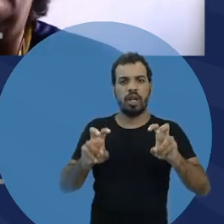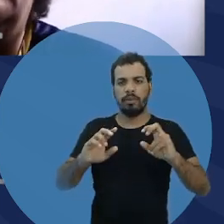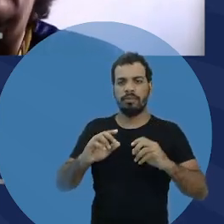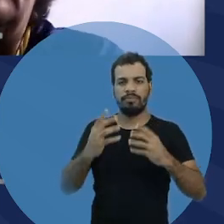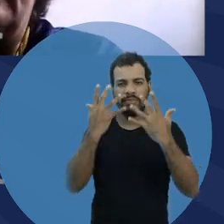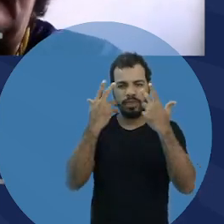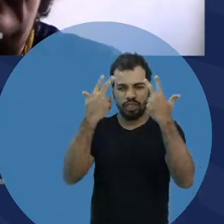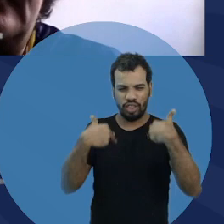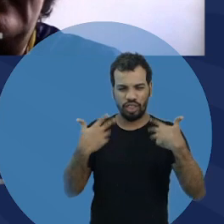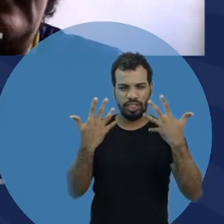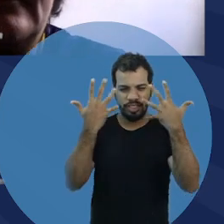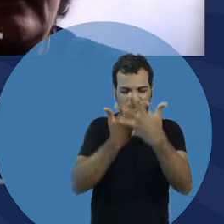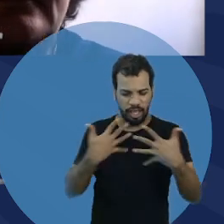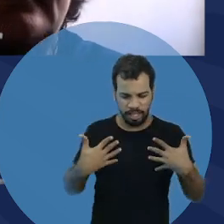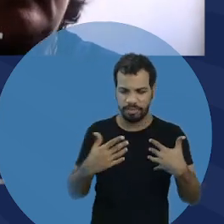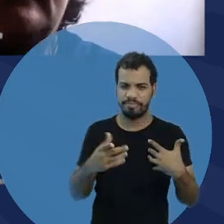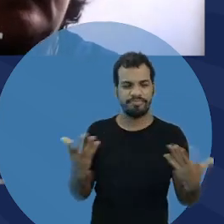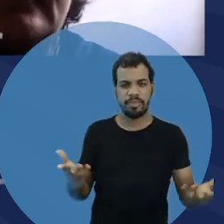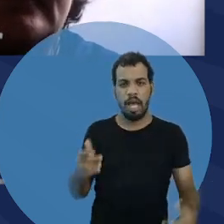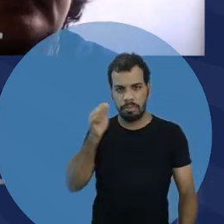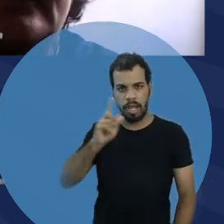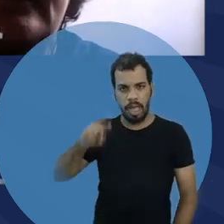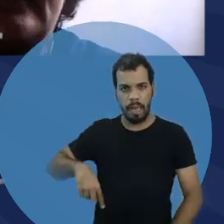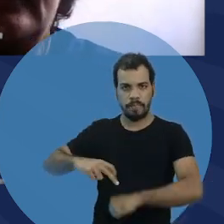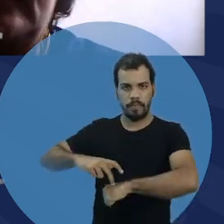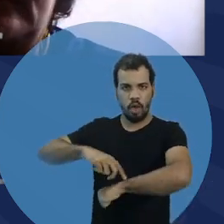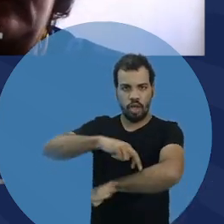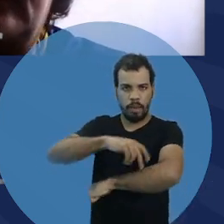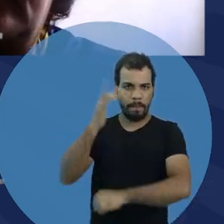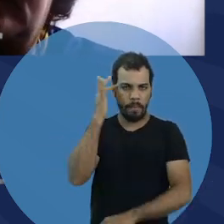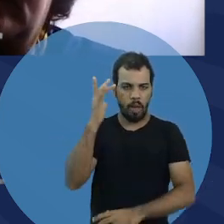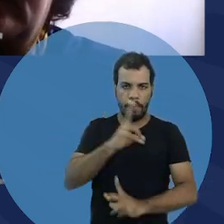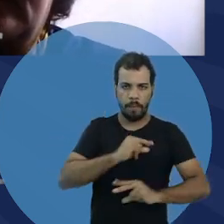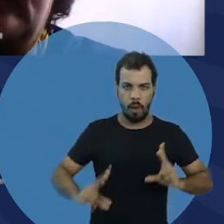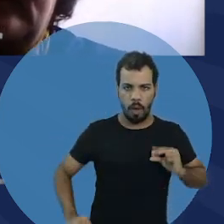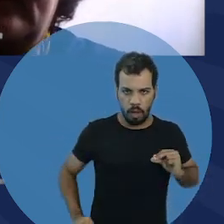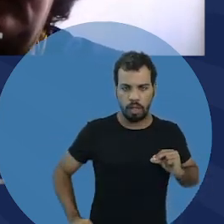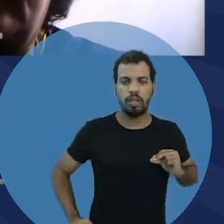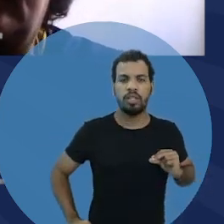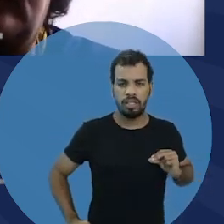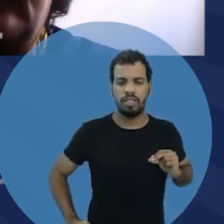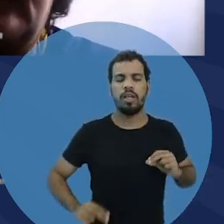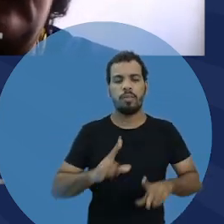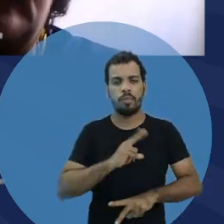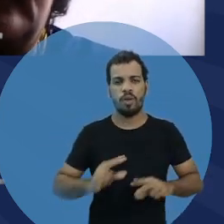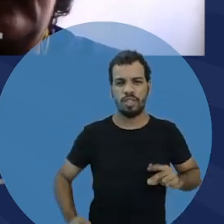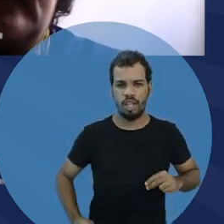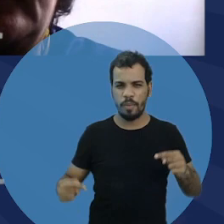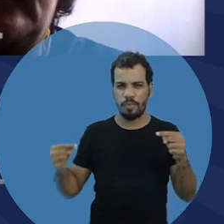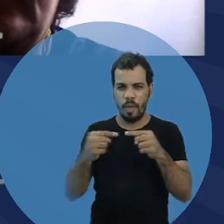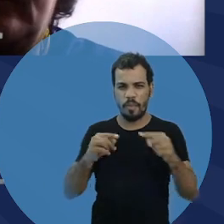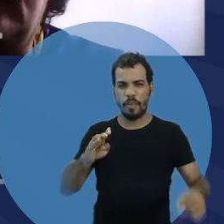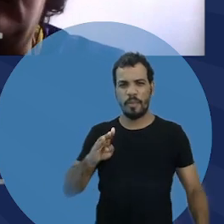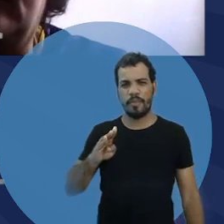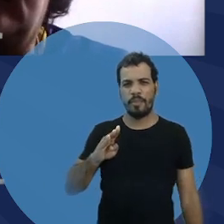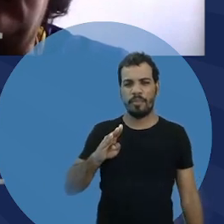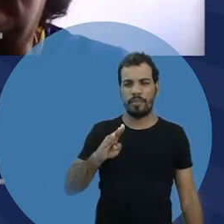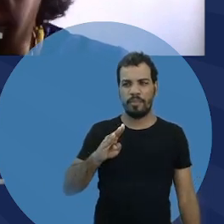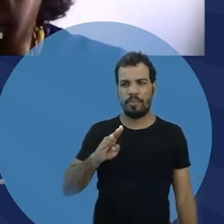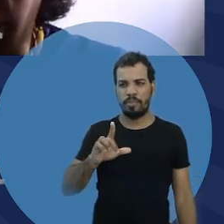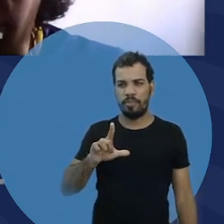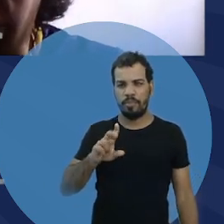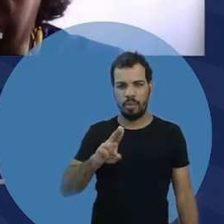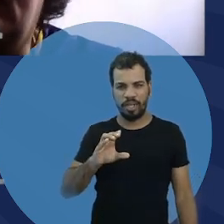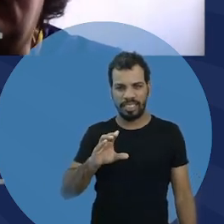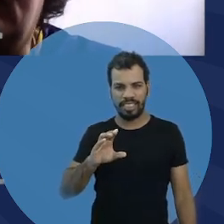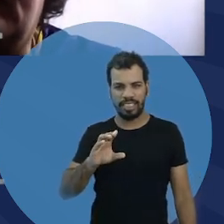ela é uma menina, ela é modelo, né, de plus size, e ela fala justamente desses desafios que ainda tem